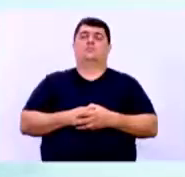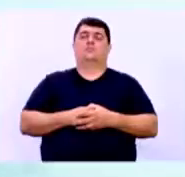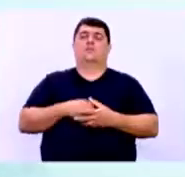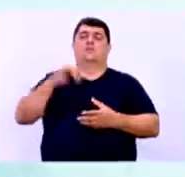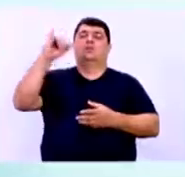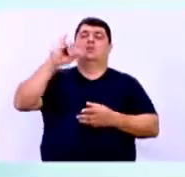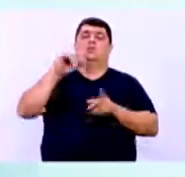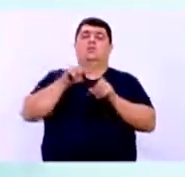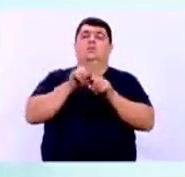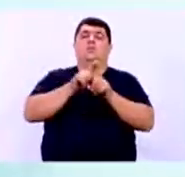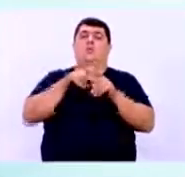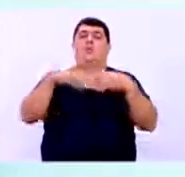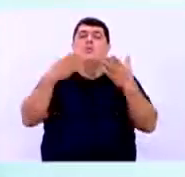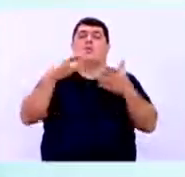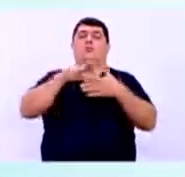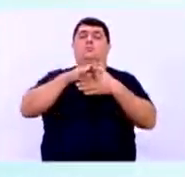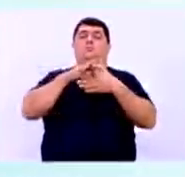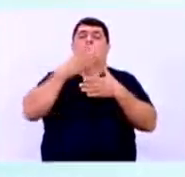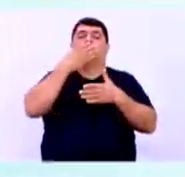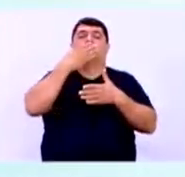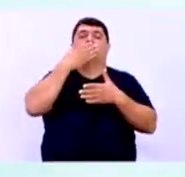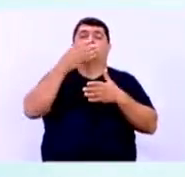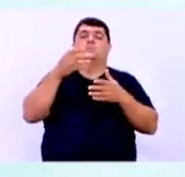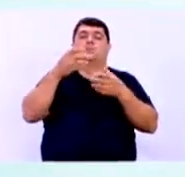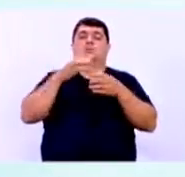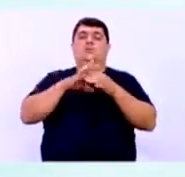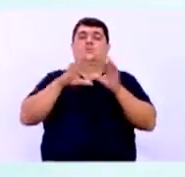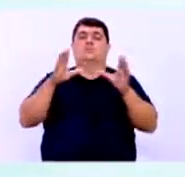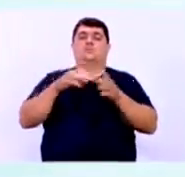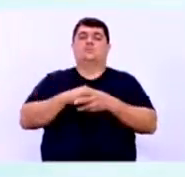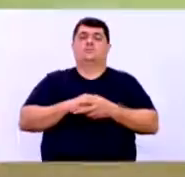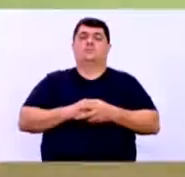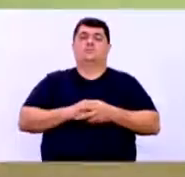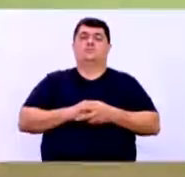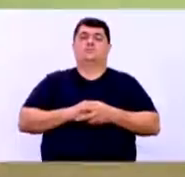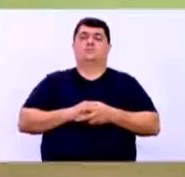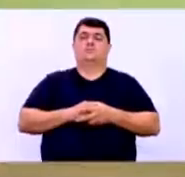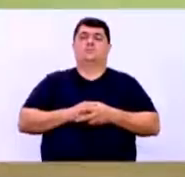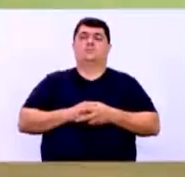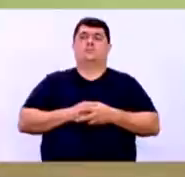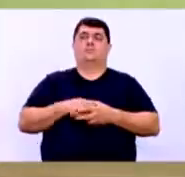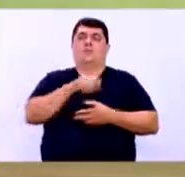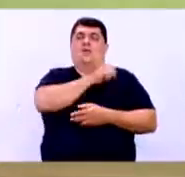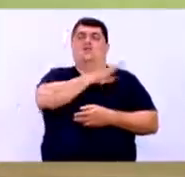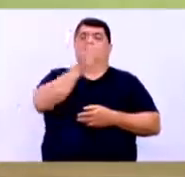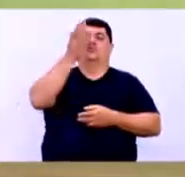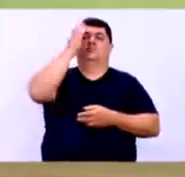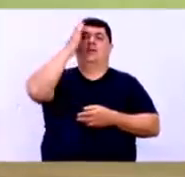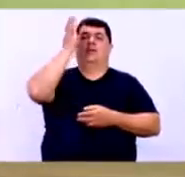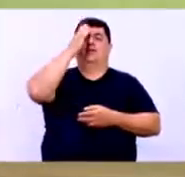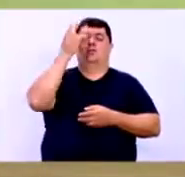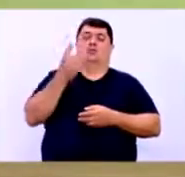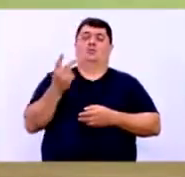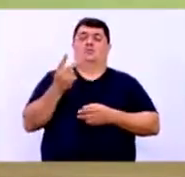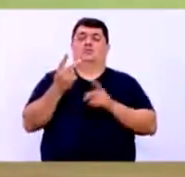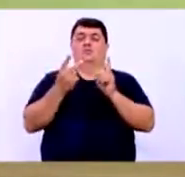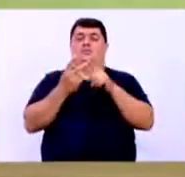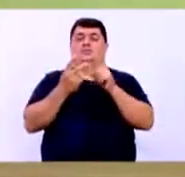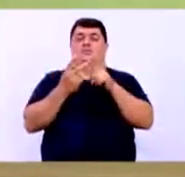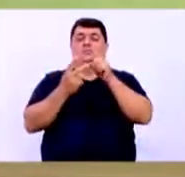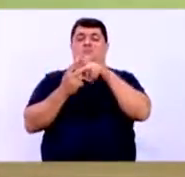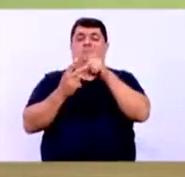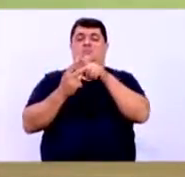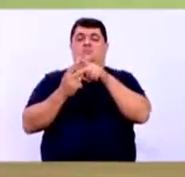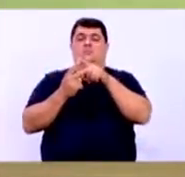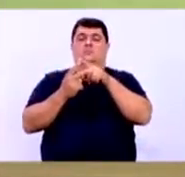internacional. Quais são os métodos permitidos? O aluno já sabe aqui, né? Com certeza. São 2, né? Mais